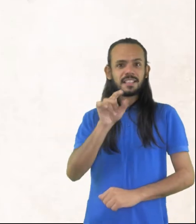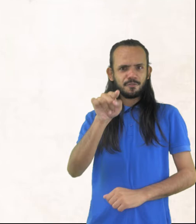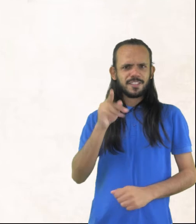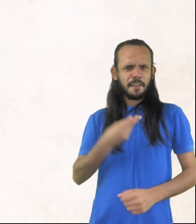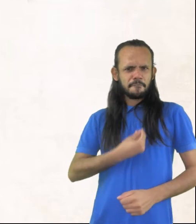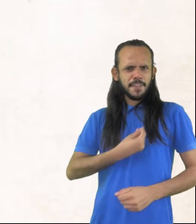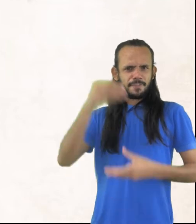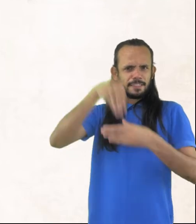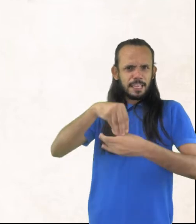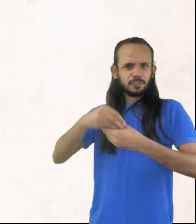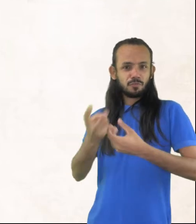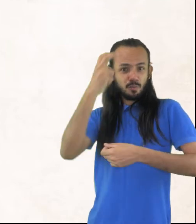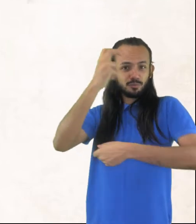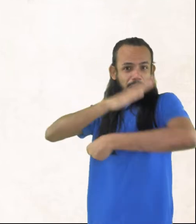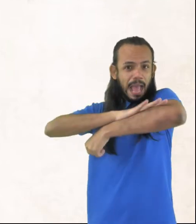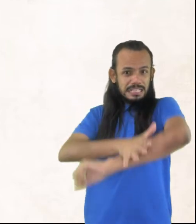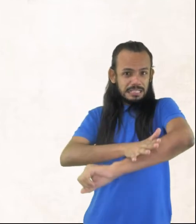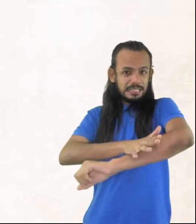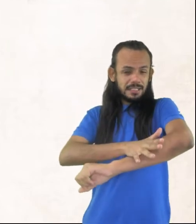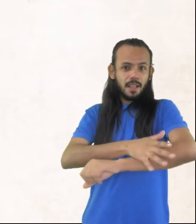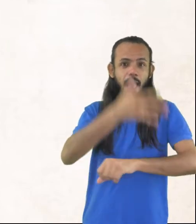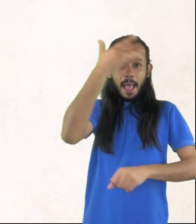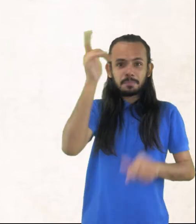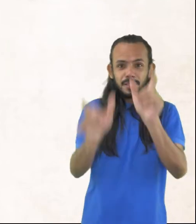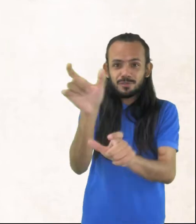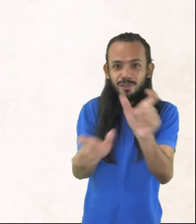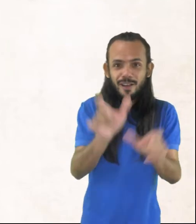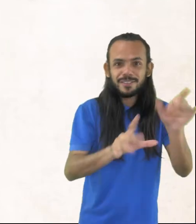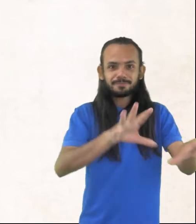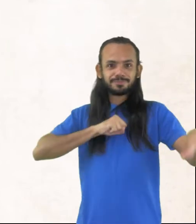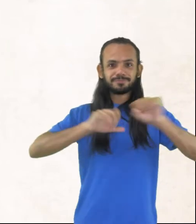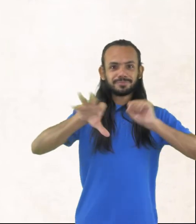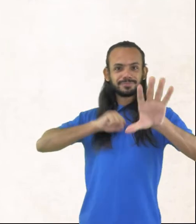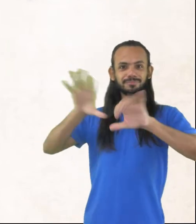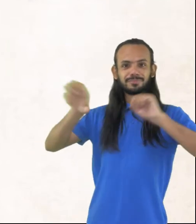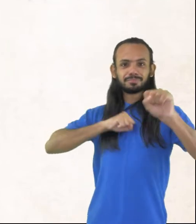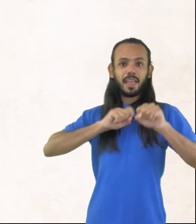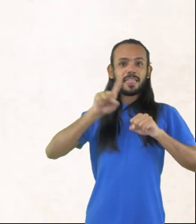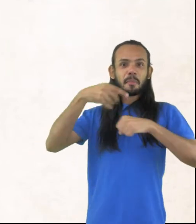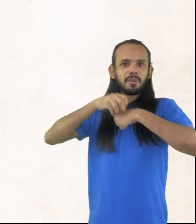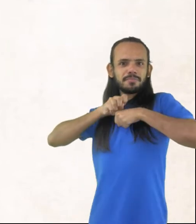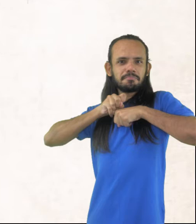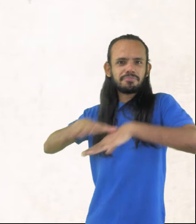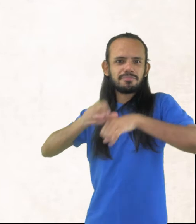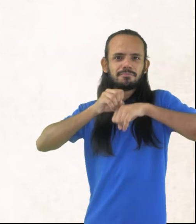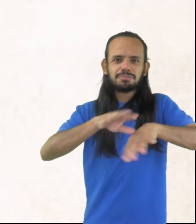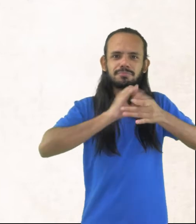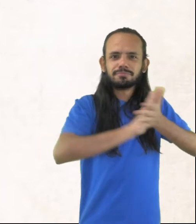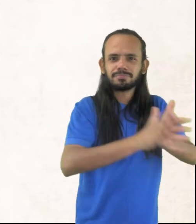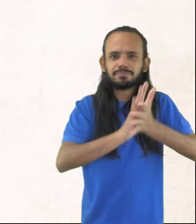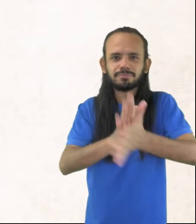cultura racista, a tendência é que as pessoas reproduzam esse racismo no cotidiano, mesmo que não tenham a intenção de agir